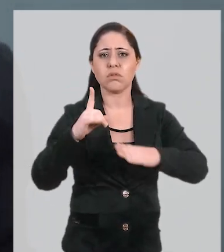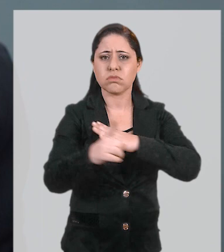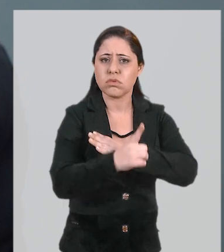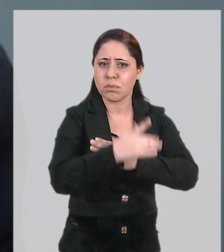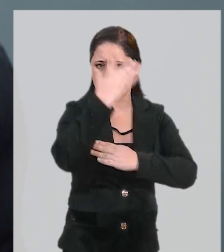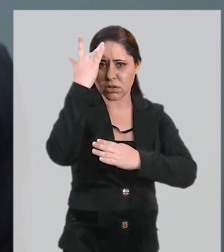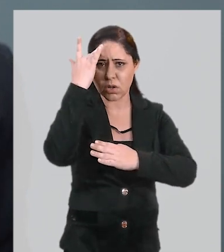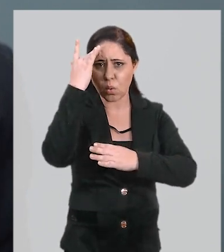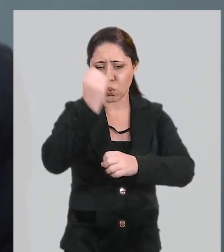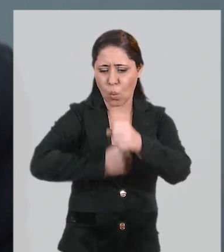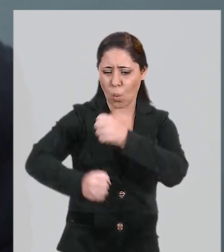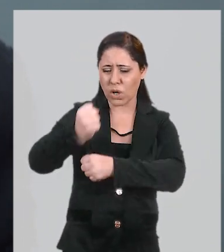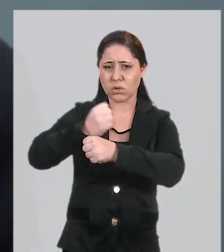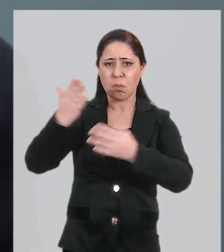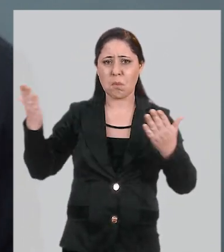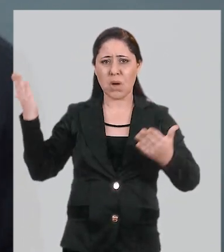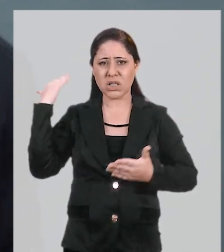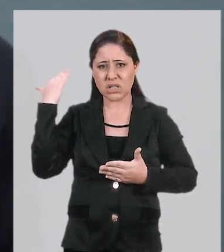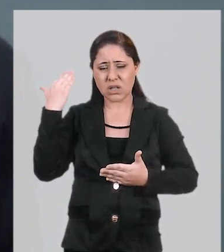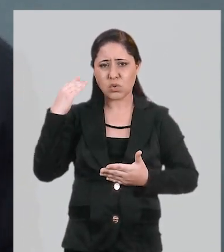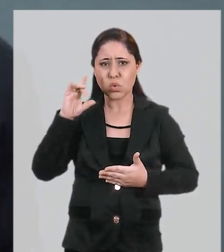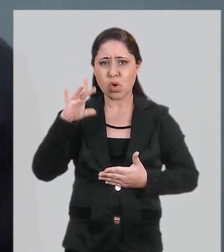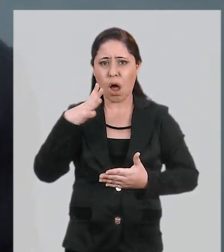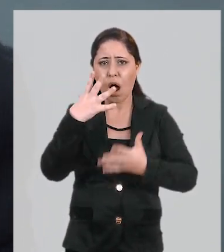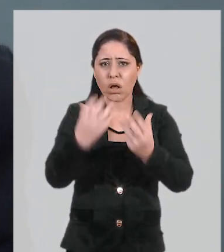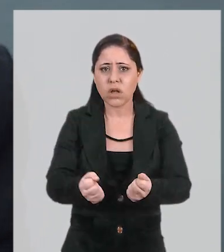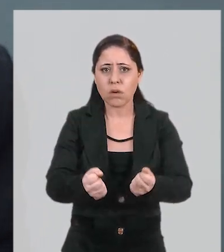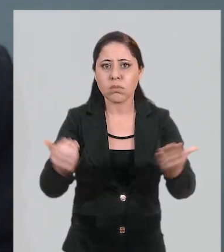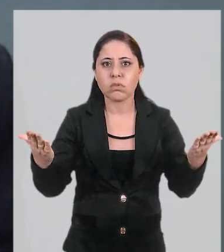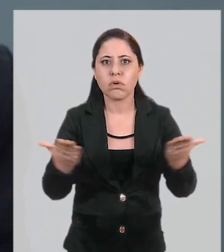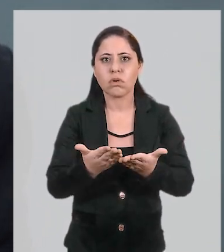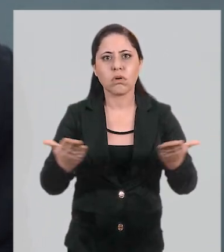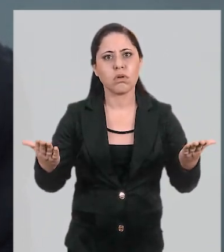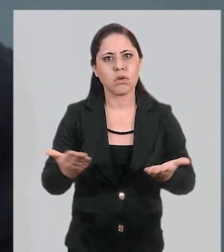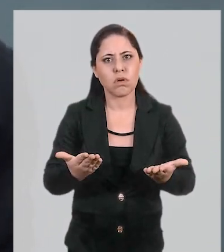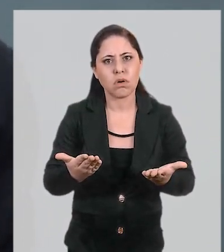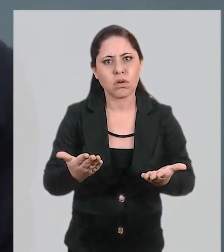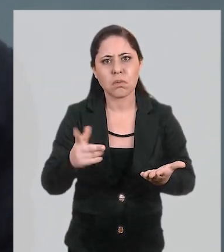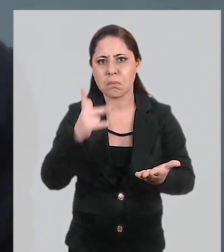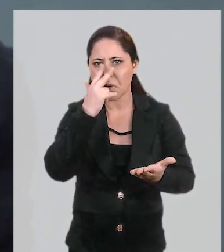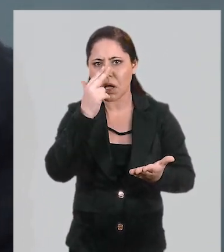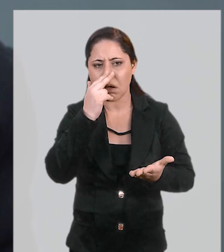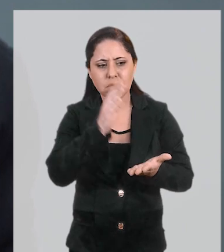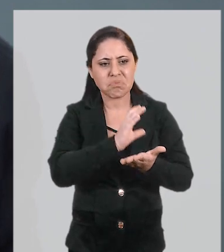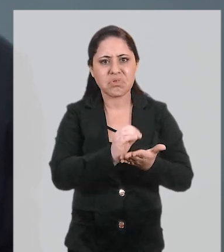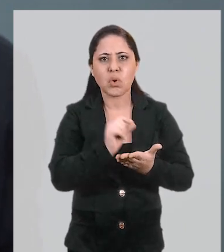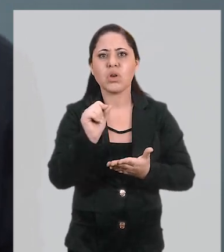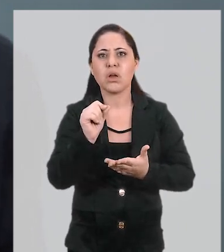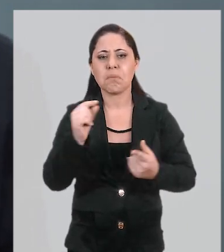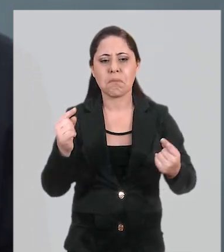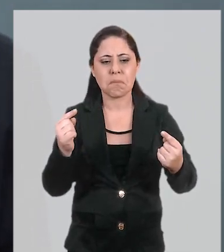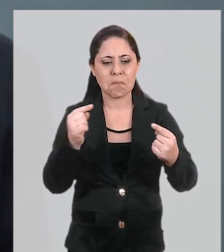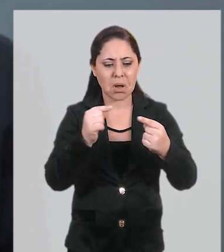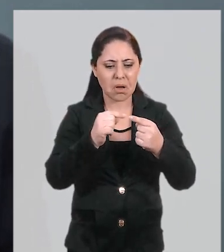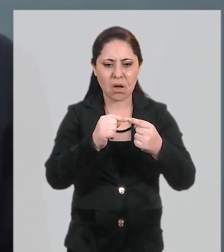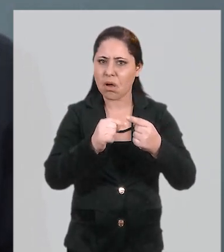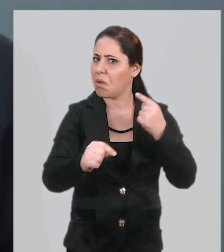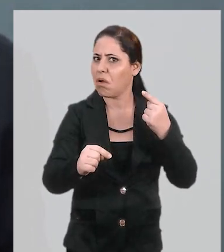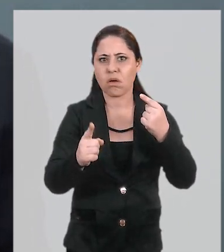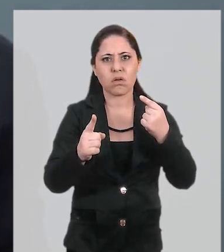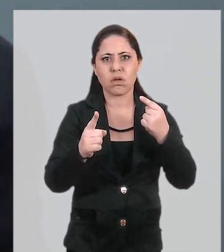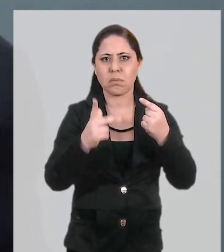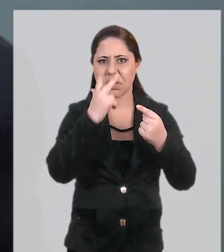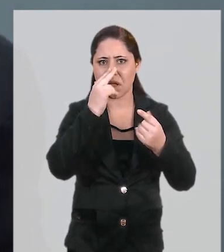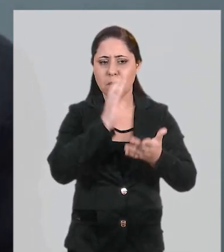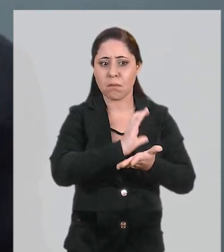recurso do ano passado, que saiu agora, do mês de março do ano passado, e uns recursos ínfimos, perto daquilo que realmente